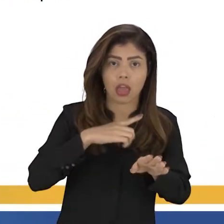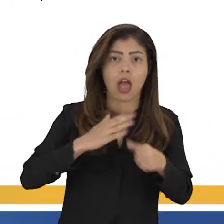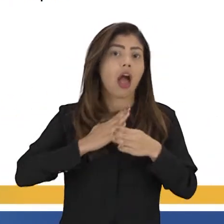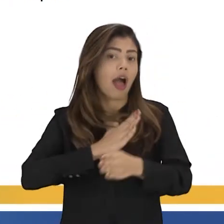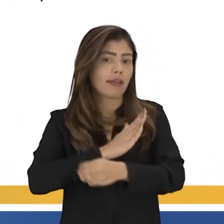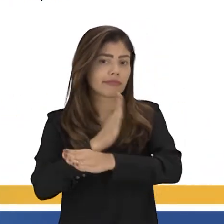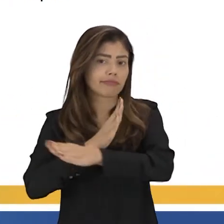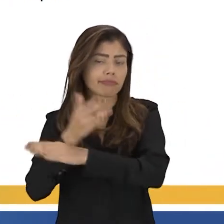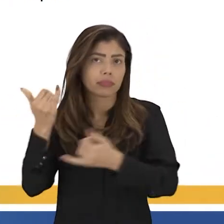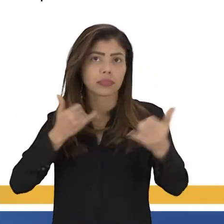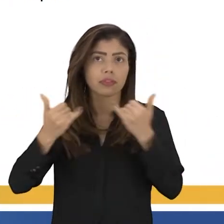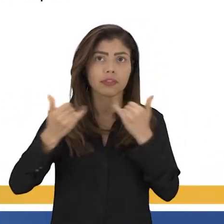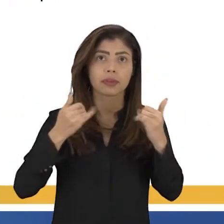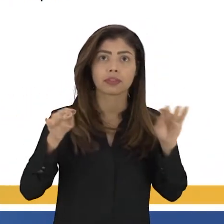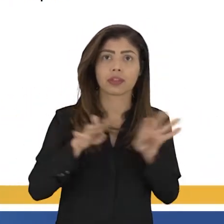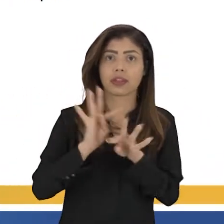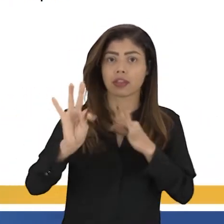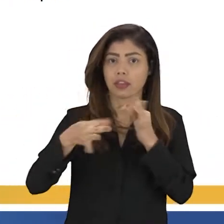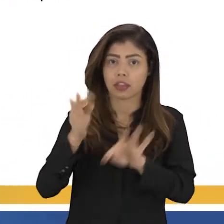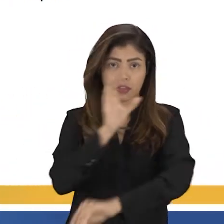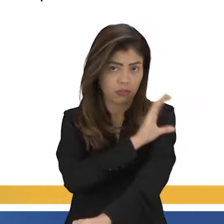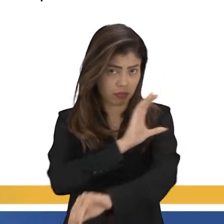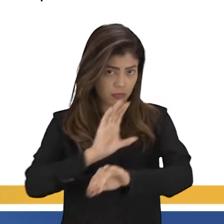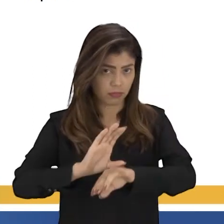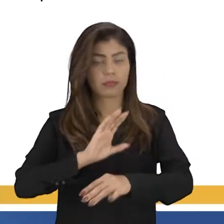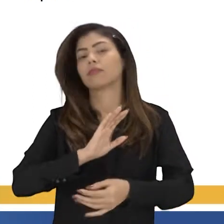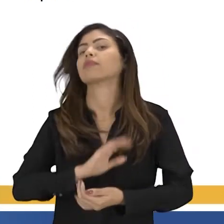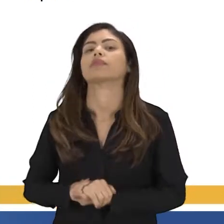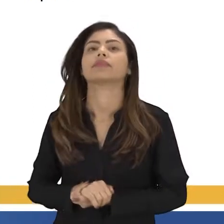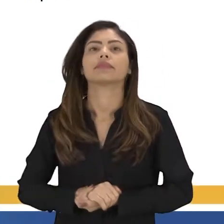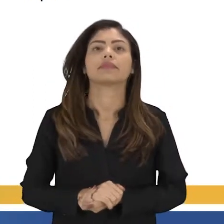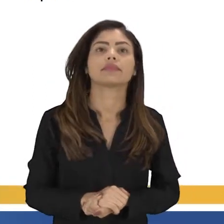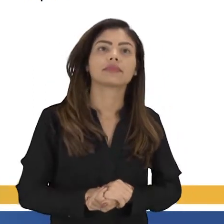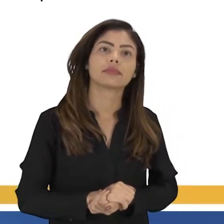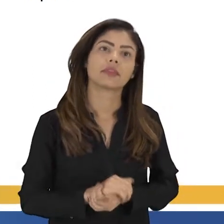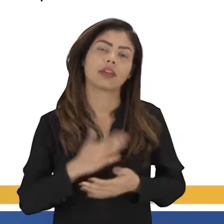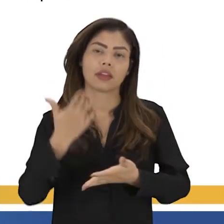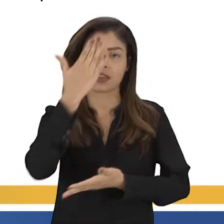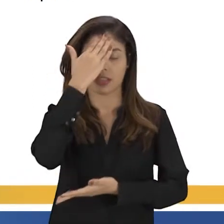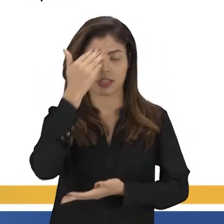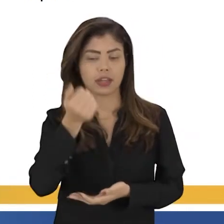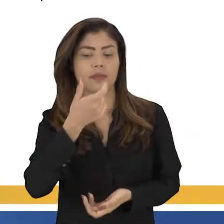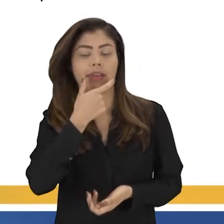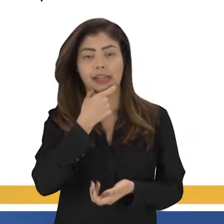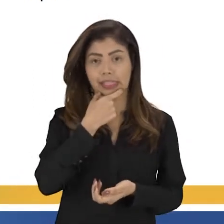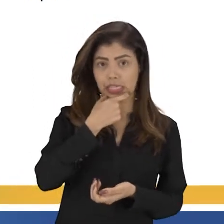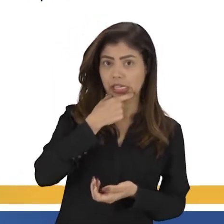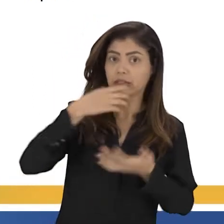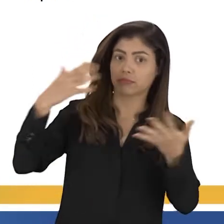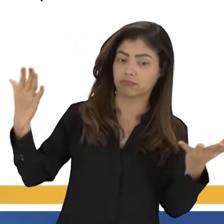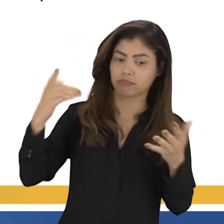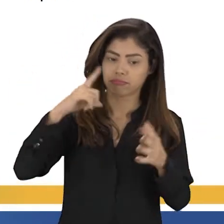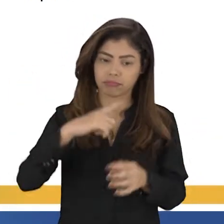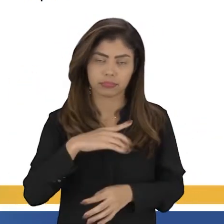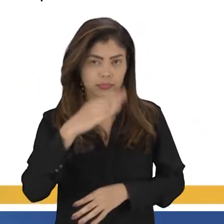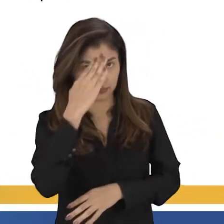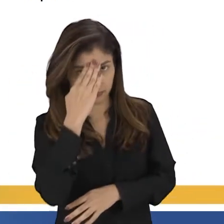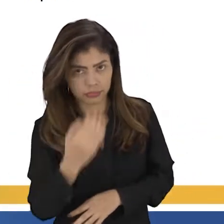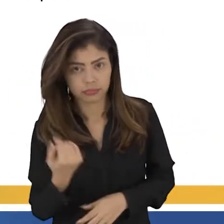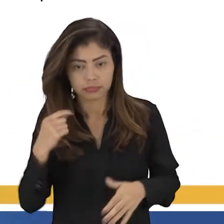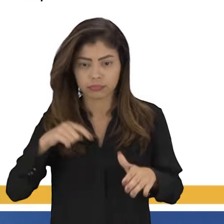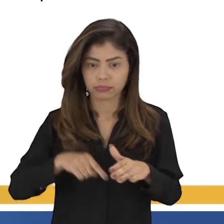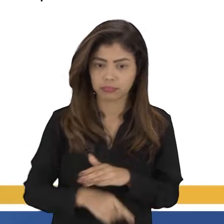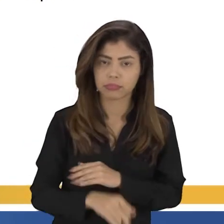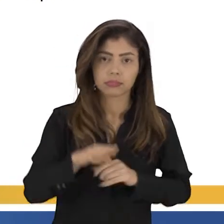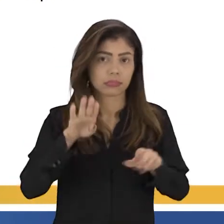possibilidades de acesso a informações, tecnologias e culturas. Quem sabe inglês, né, tem essa possibilidade de